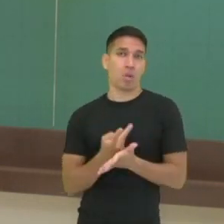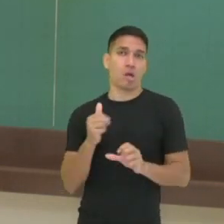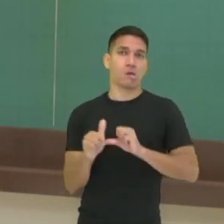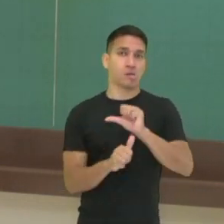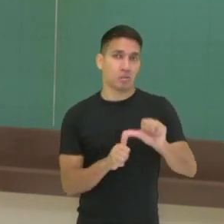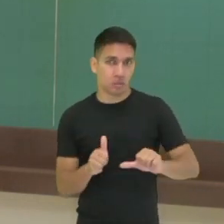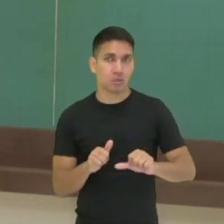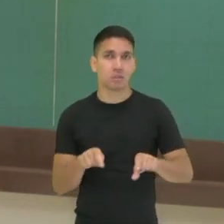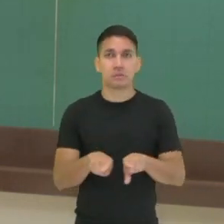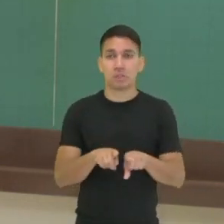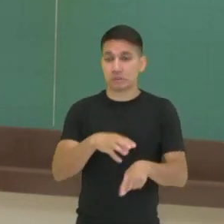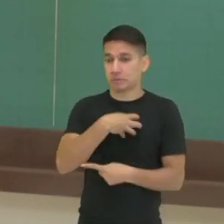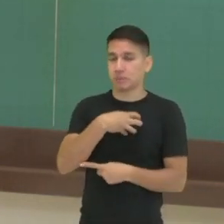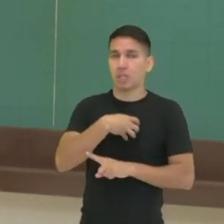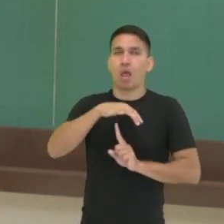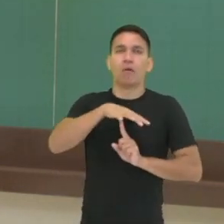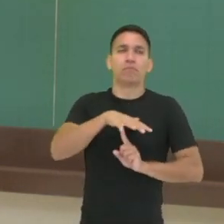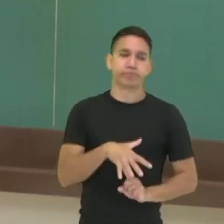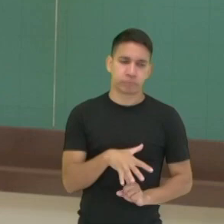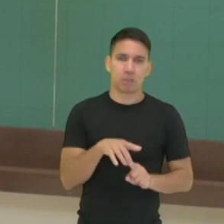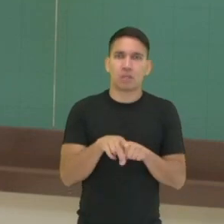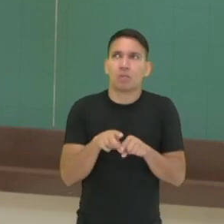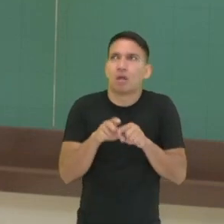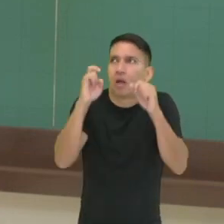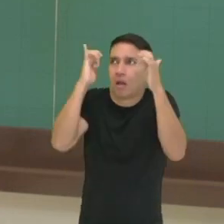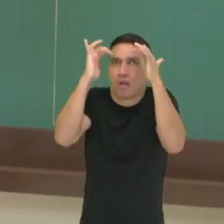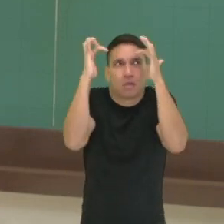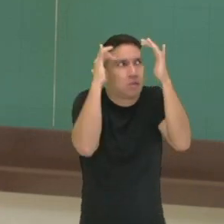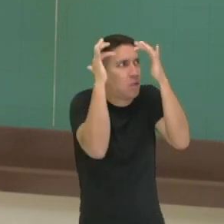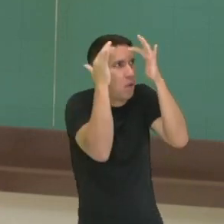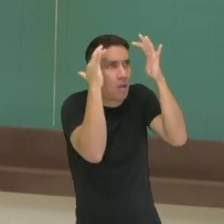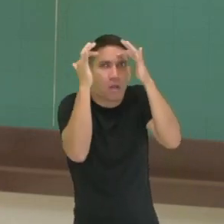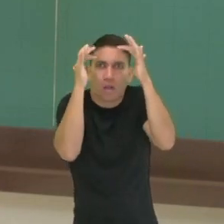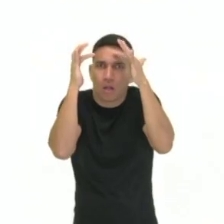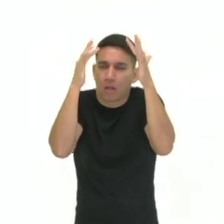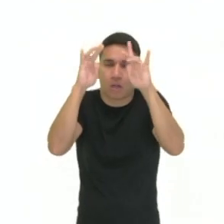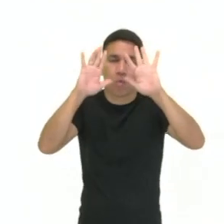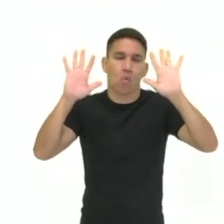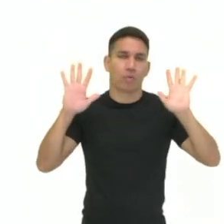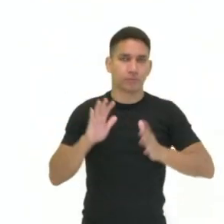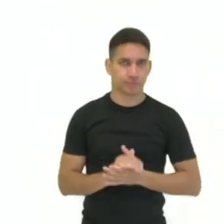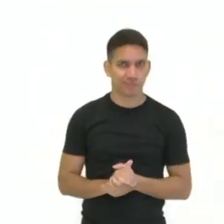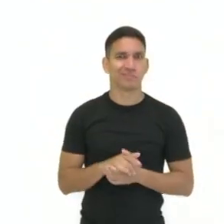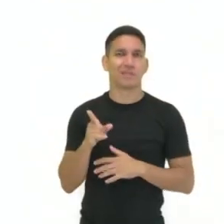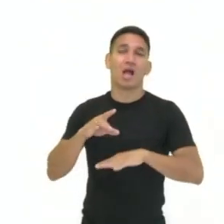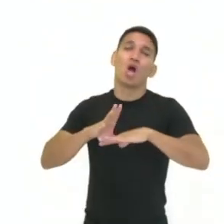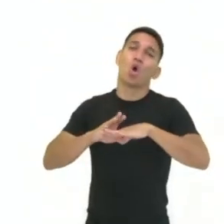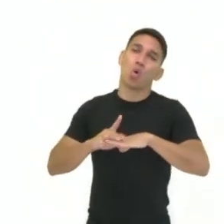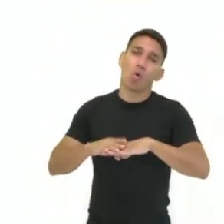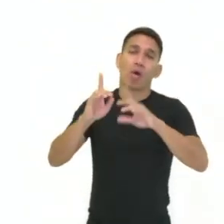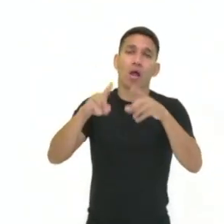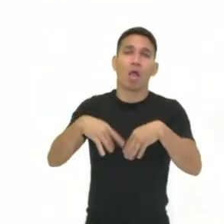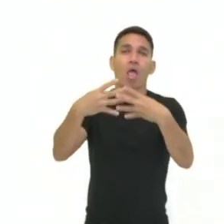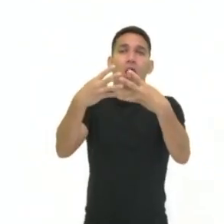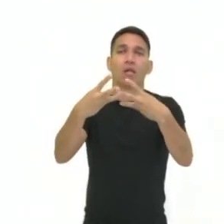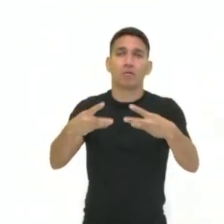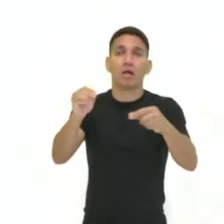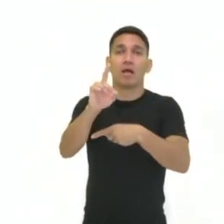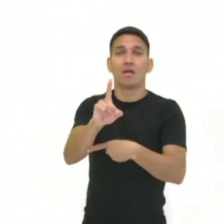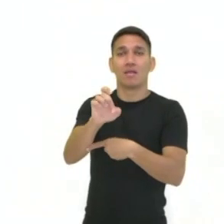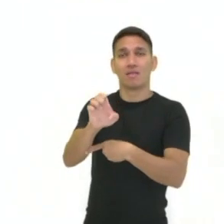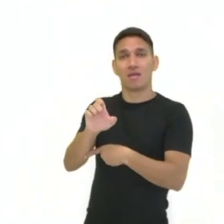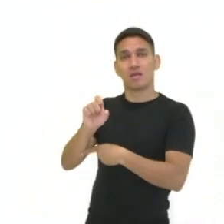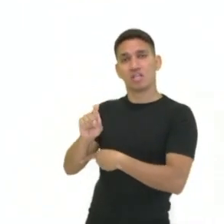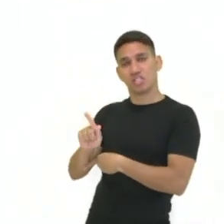estar depressivo e ter alucinações. Essa doença, ela é degenerativa, que